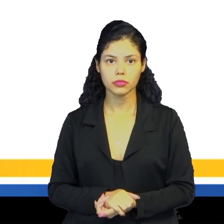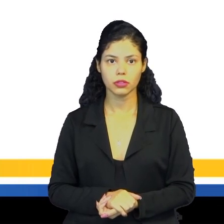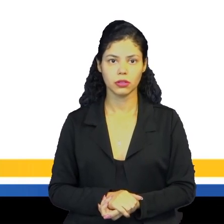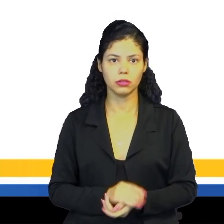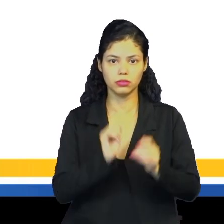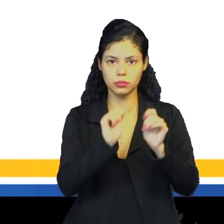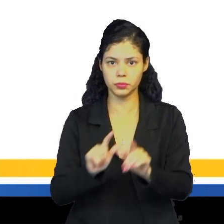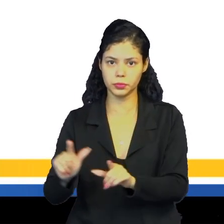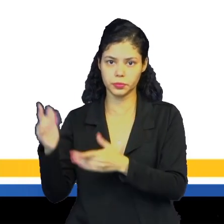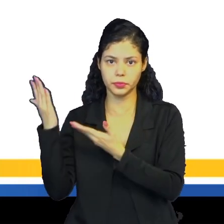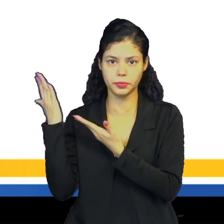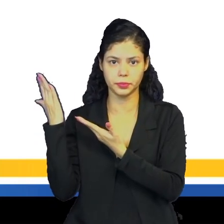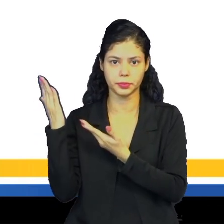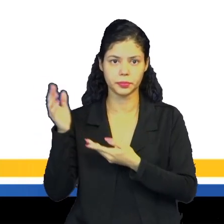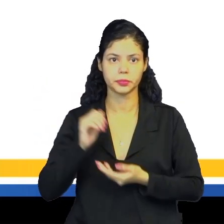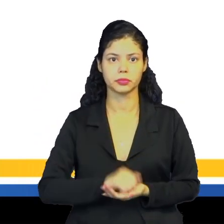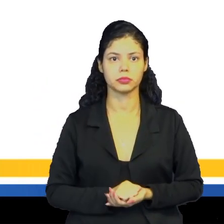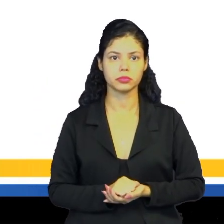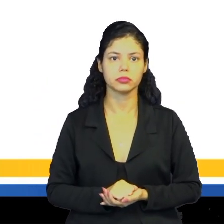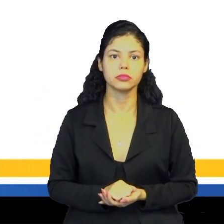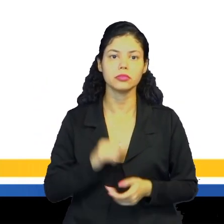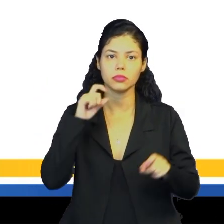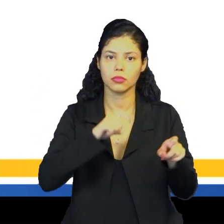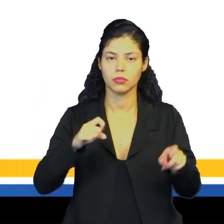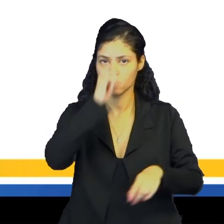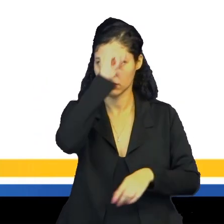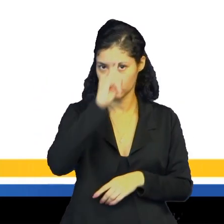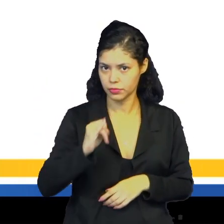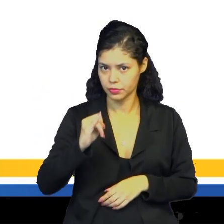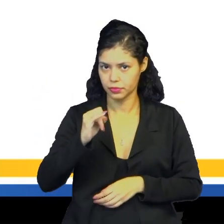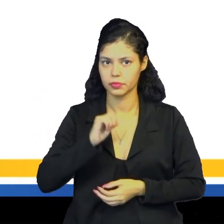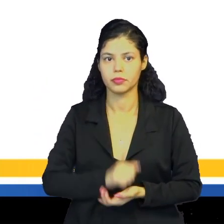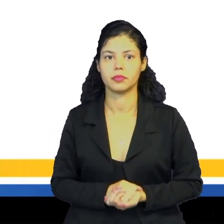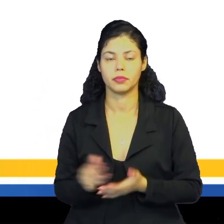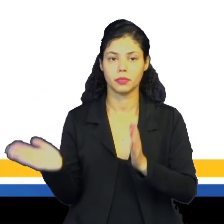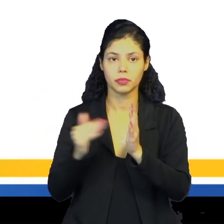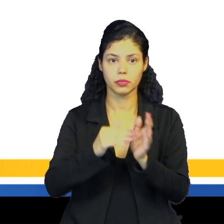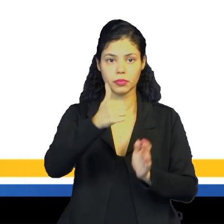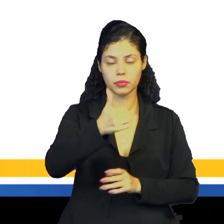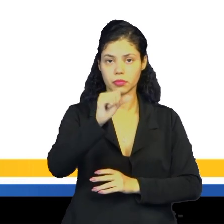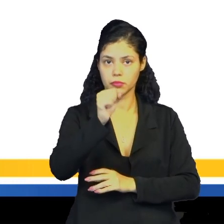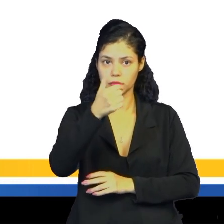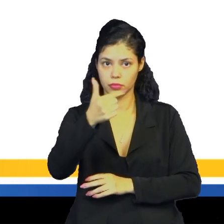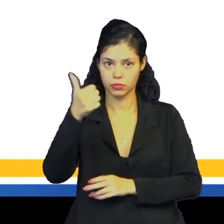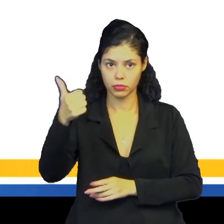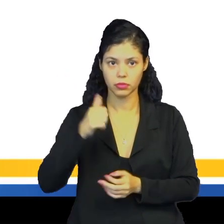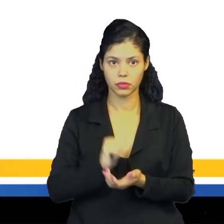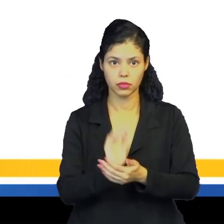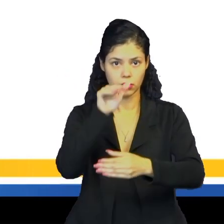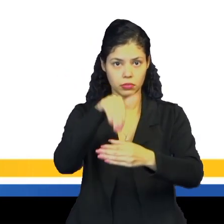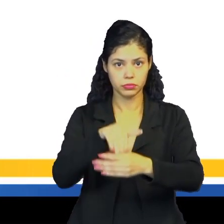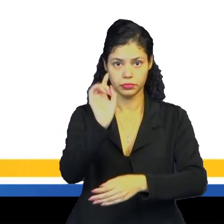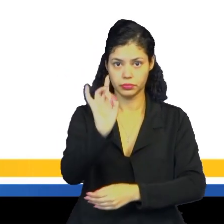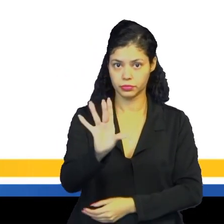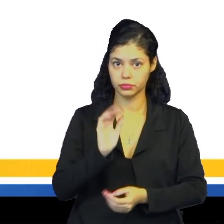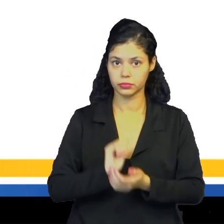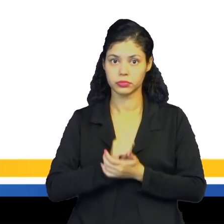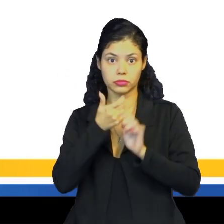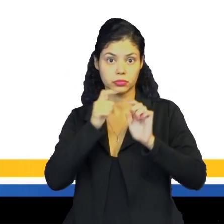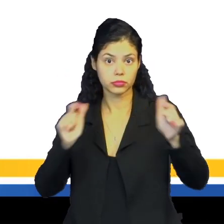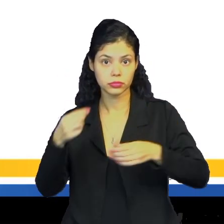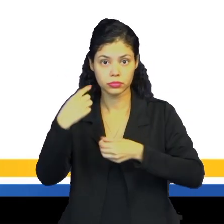Vamos acompanhar um pouco dessa história na colônia e império. Até 1821, o voto se dava apenas no